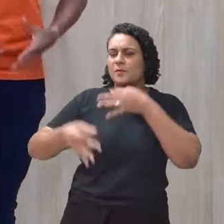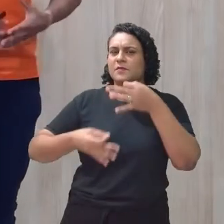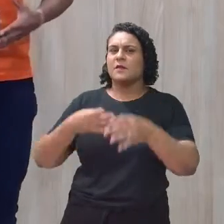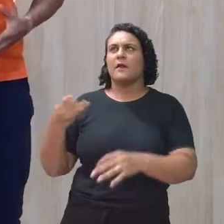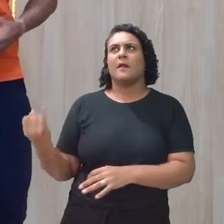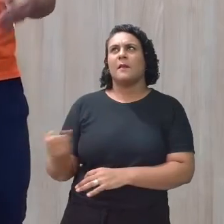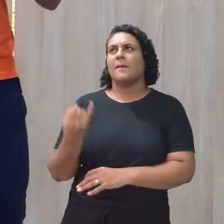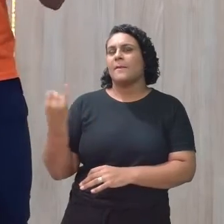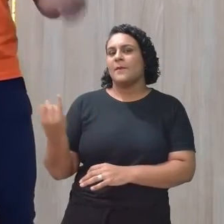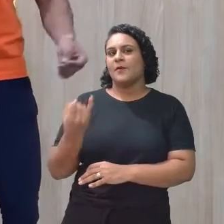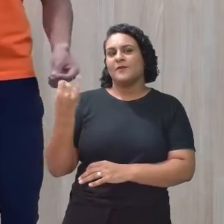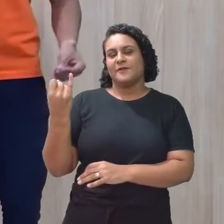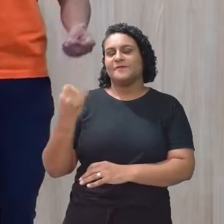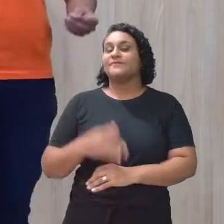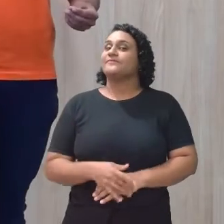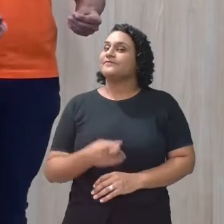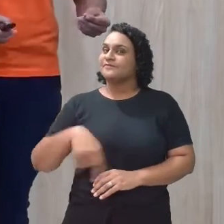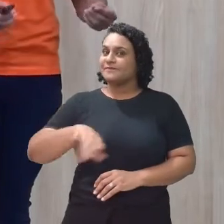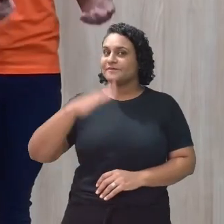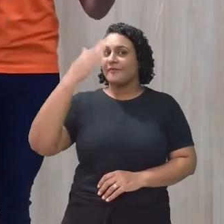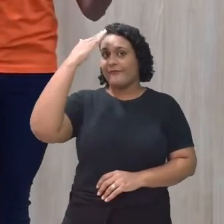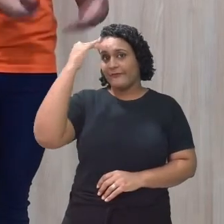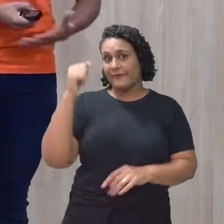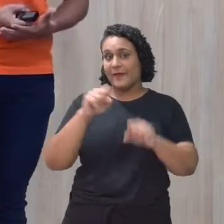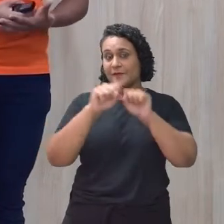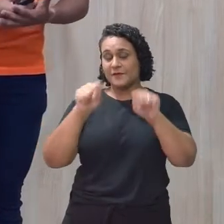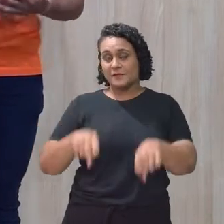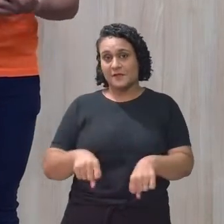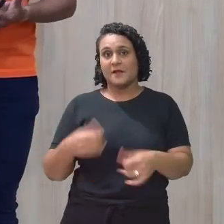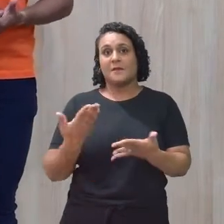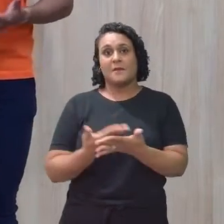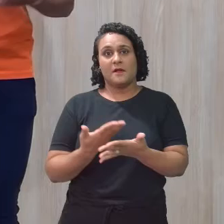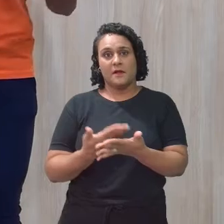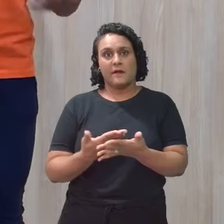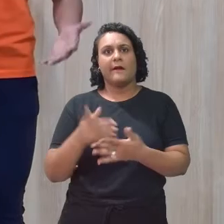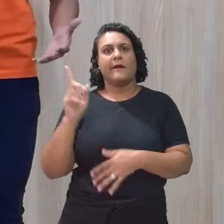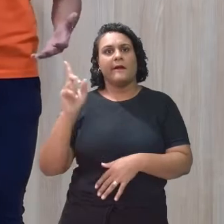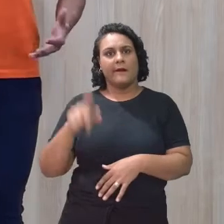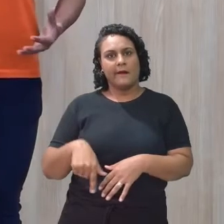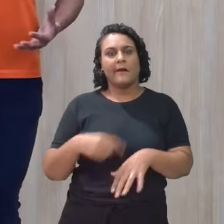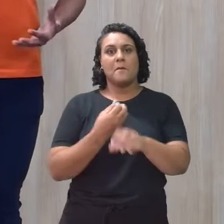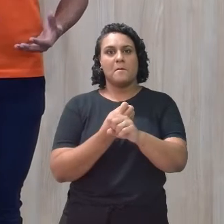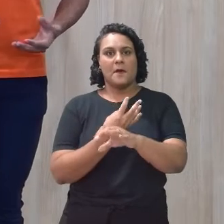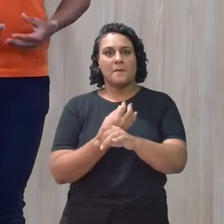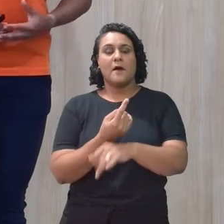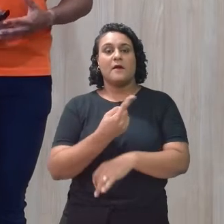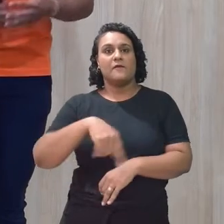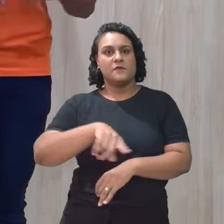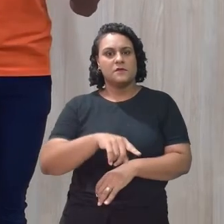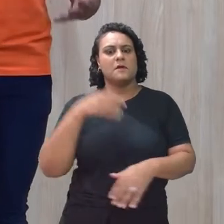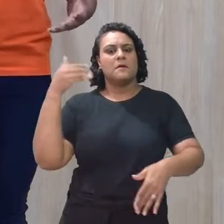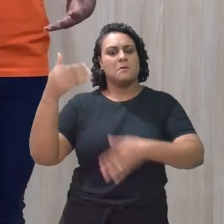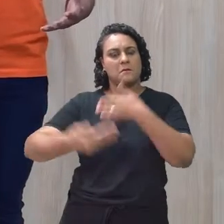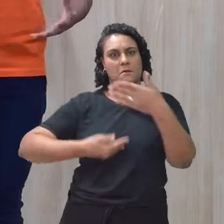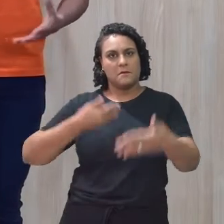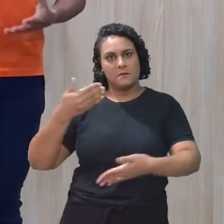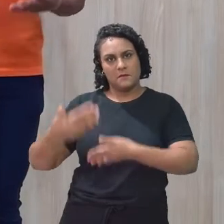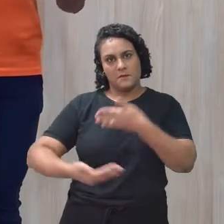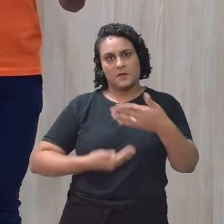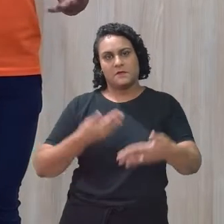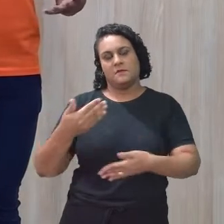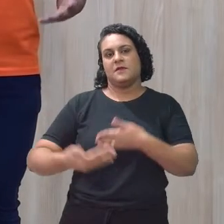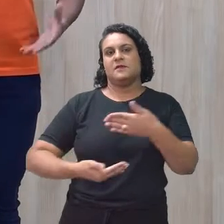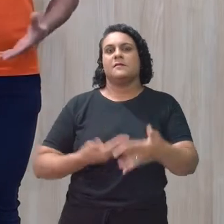grande valor, certo? Como você sabe, o sistema de nossa aula é um sistema de aula digital, onde você pode participar aí